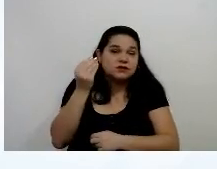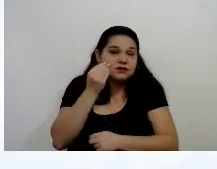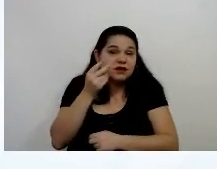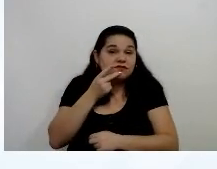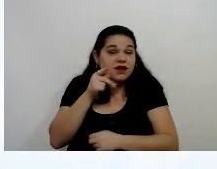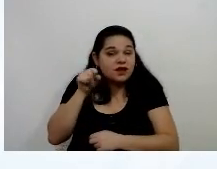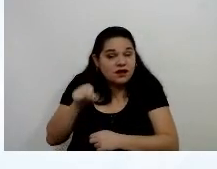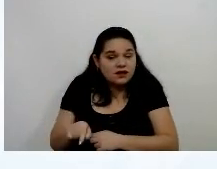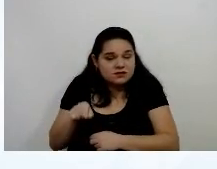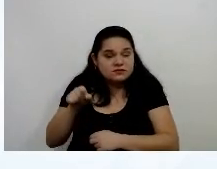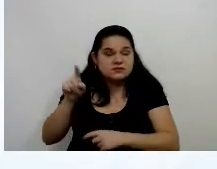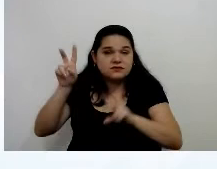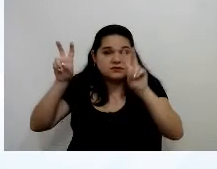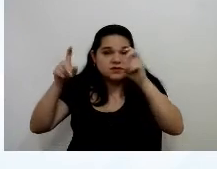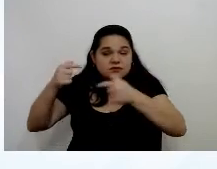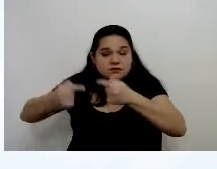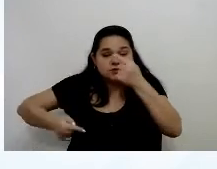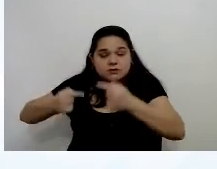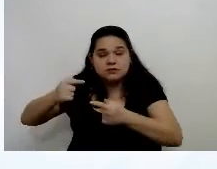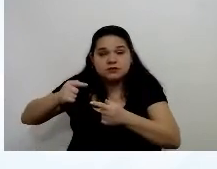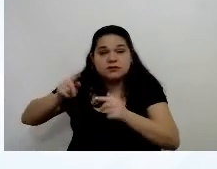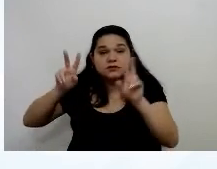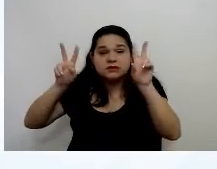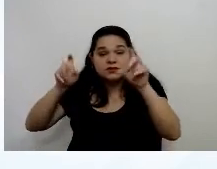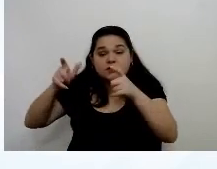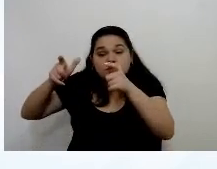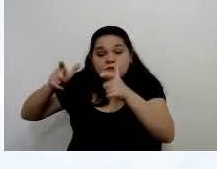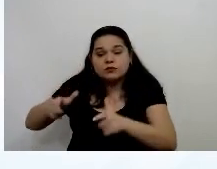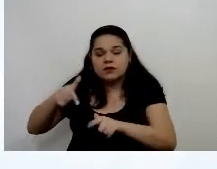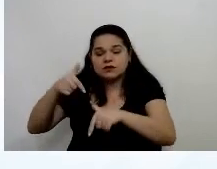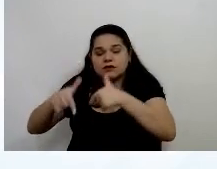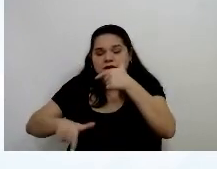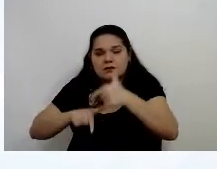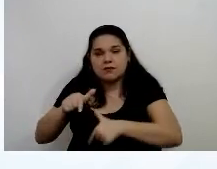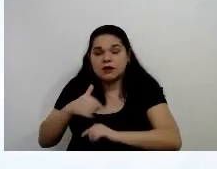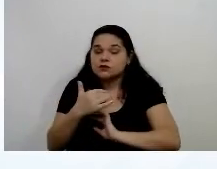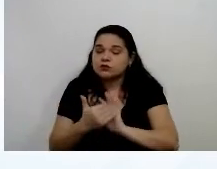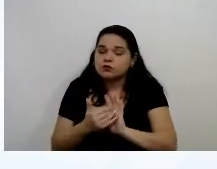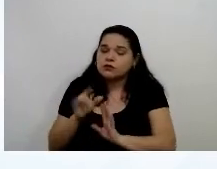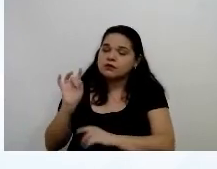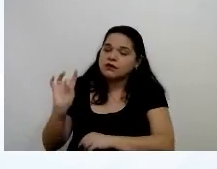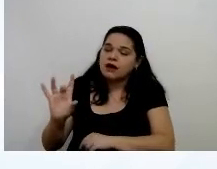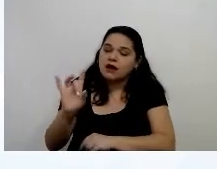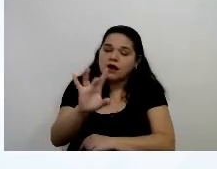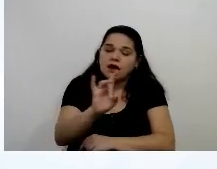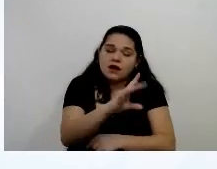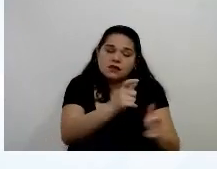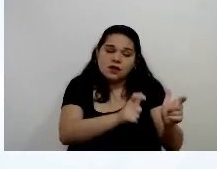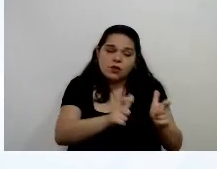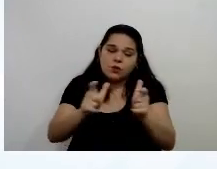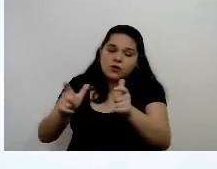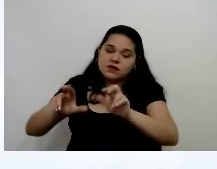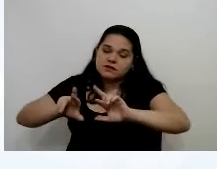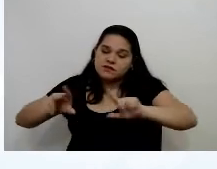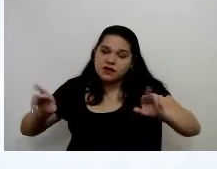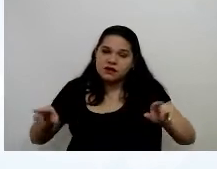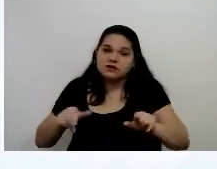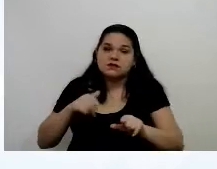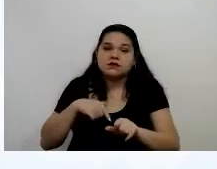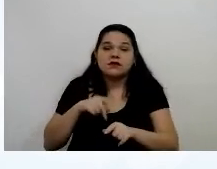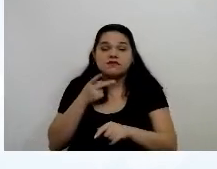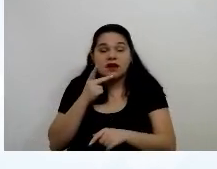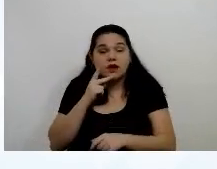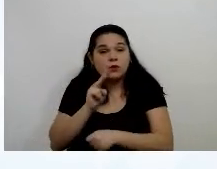essa questão do ambiente de trabalho, dos ambientes de uma maneira geral, com muita propriedade, com muito